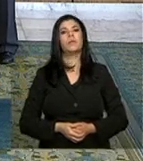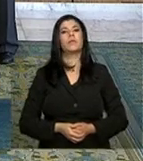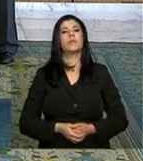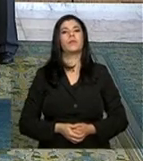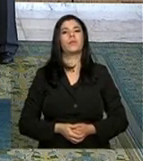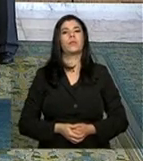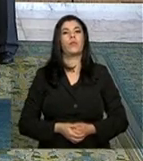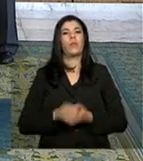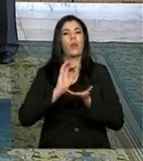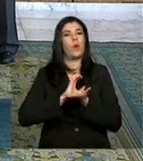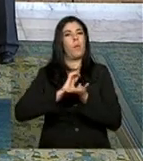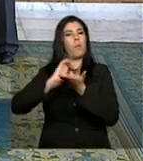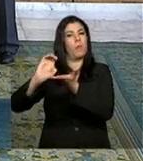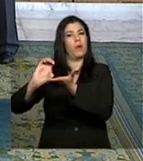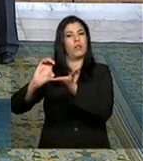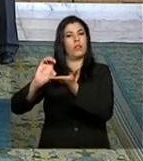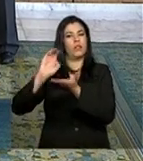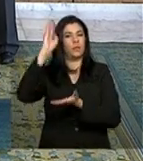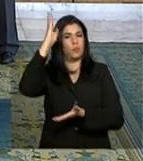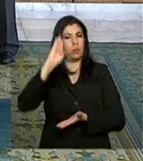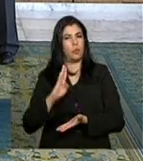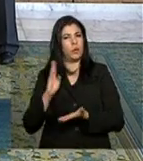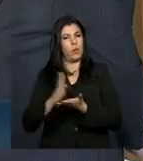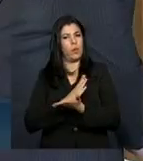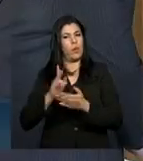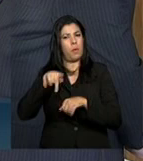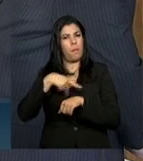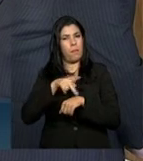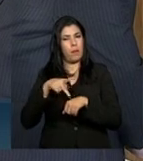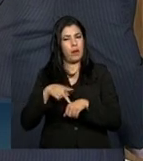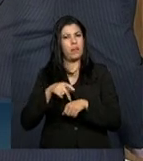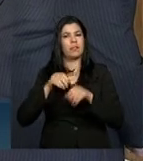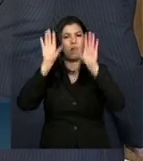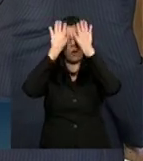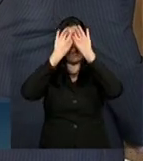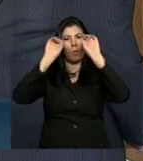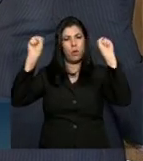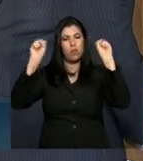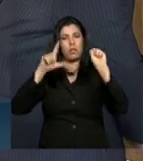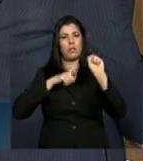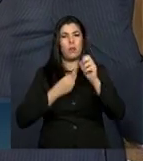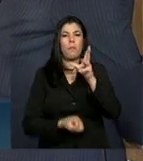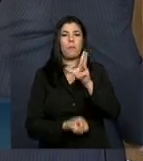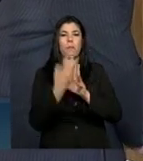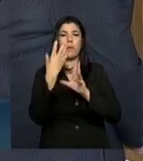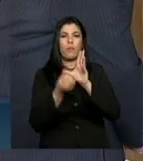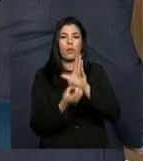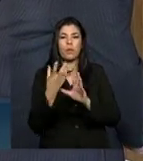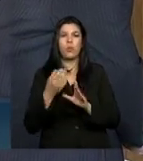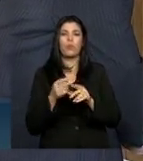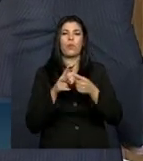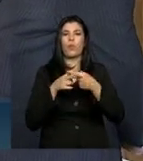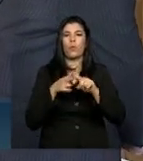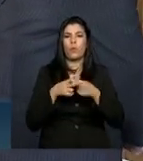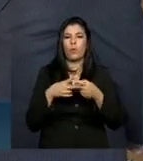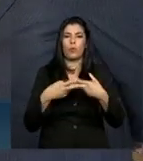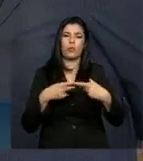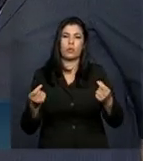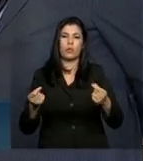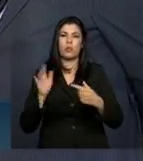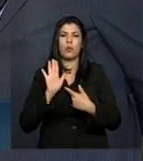As exportações brasileiras para os Países Baixos são compostas, em sua maior parte, por produtos manufaturados, com destaque